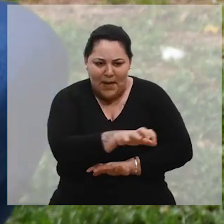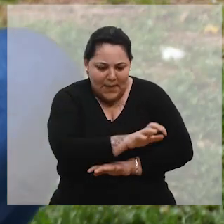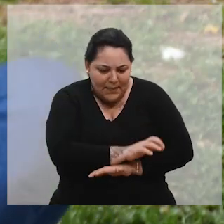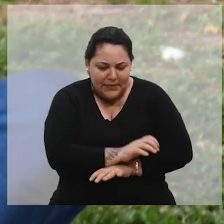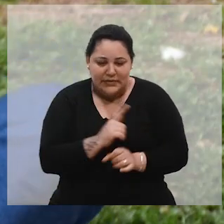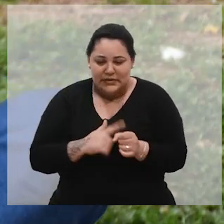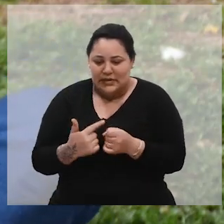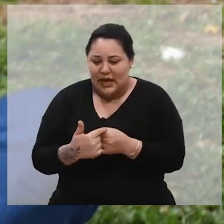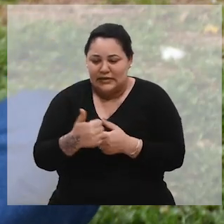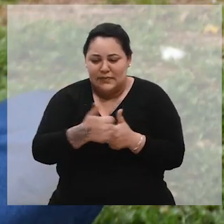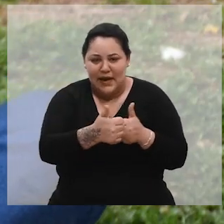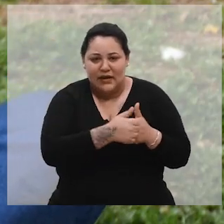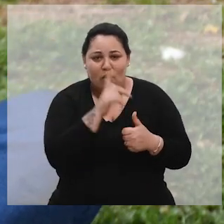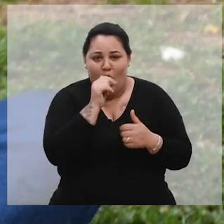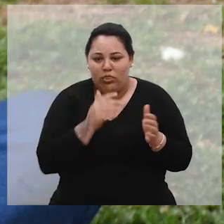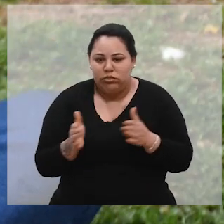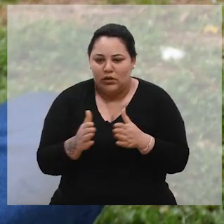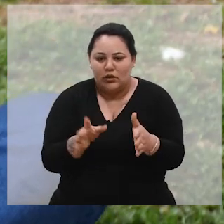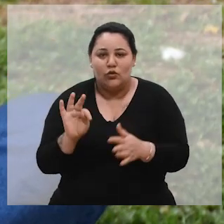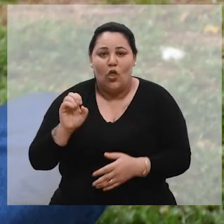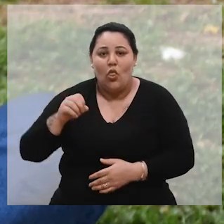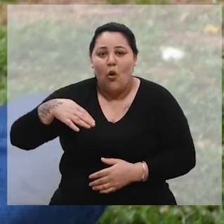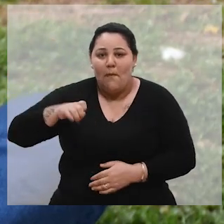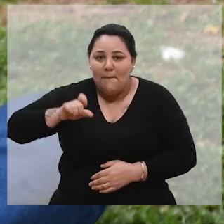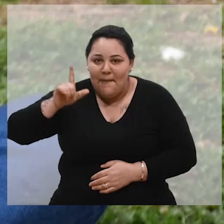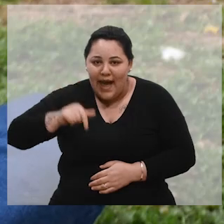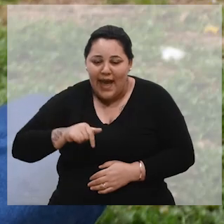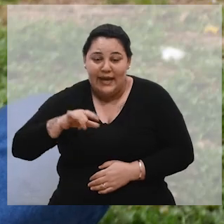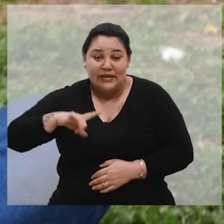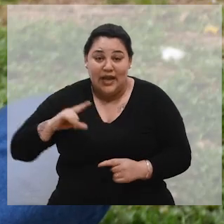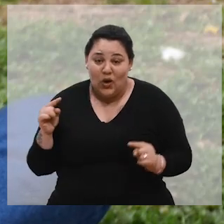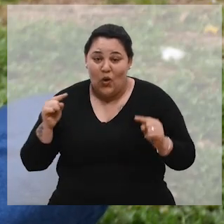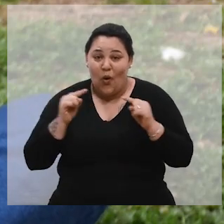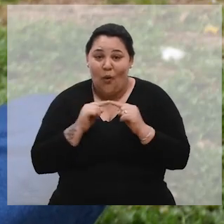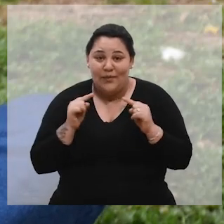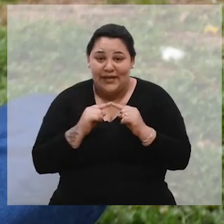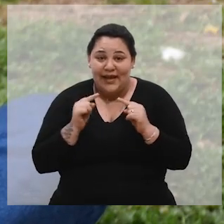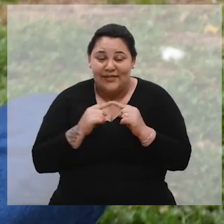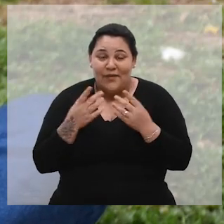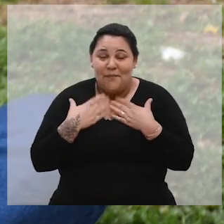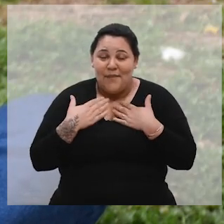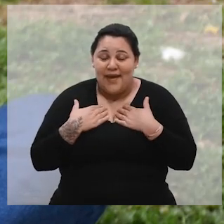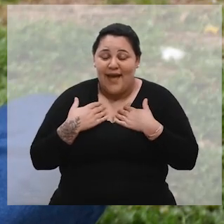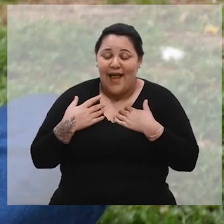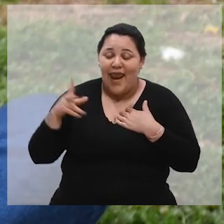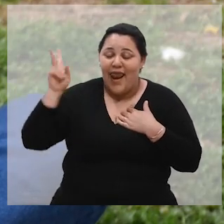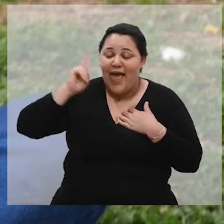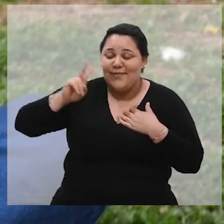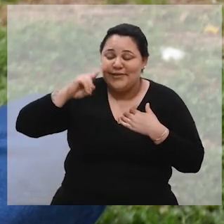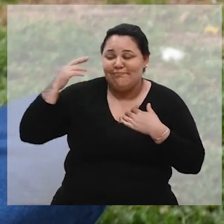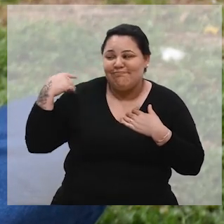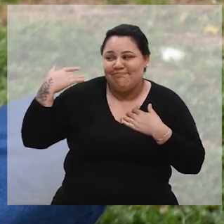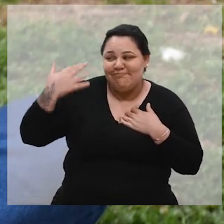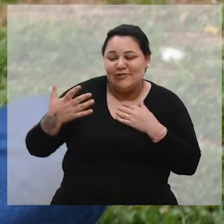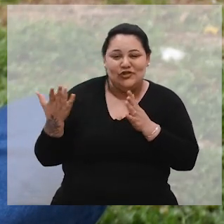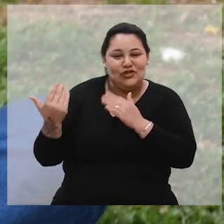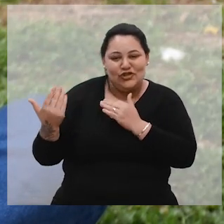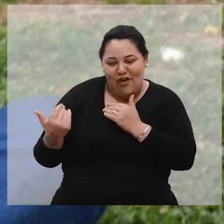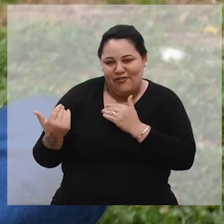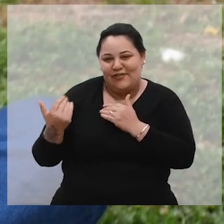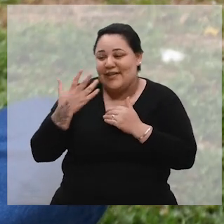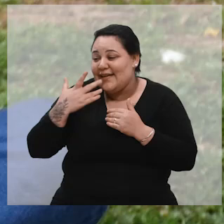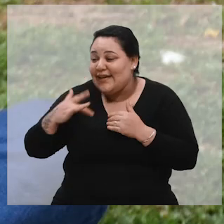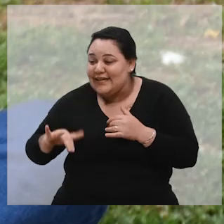algumas referências, o Rio Tomé, que era o rio, e tem muito a ver com as minhas lembranças de infância e de